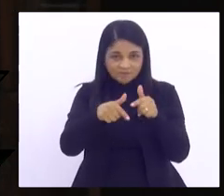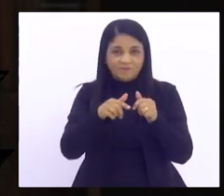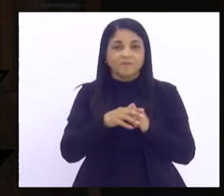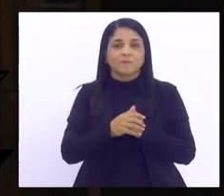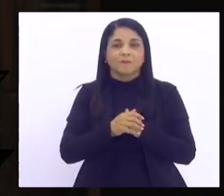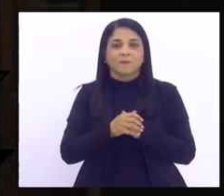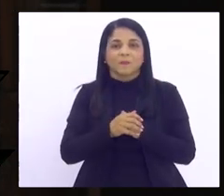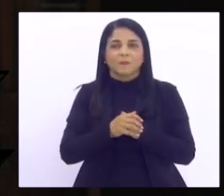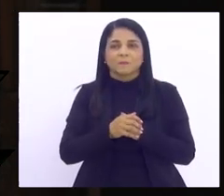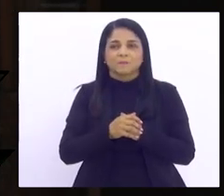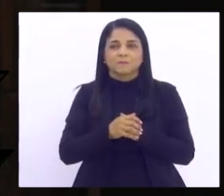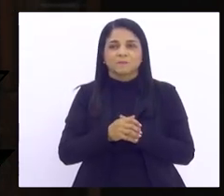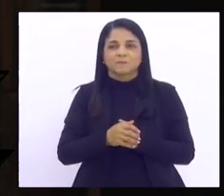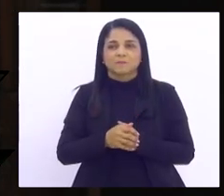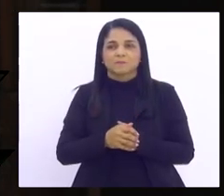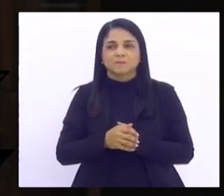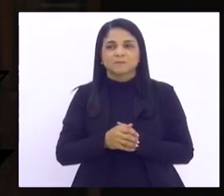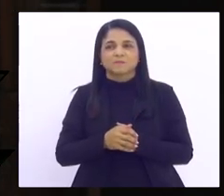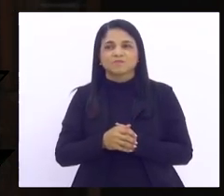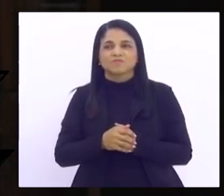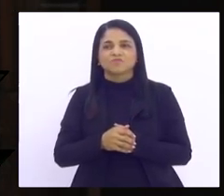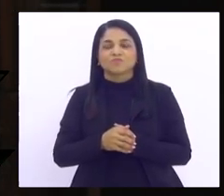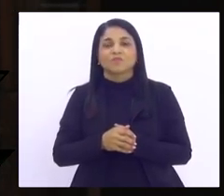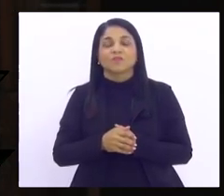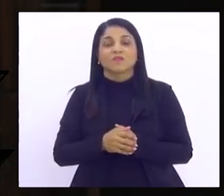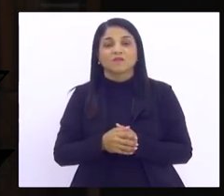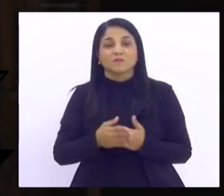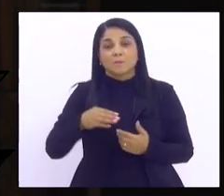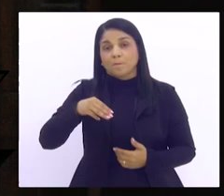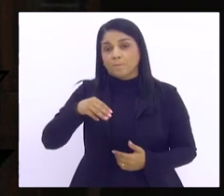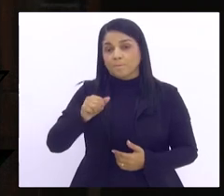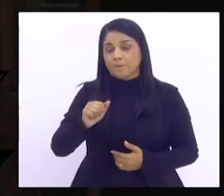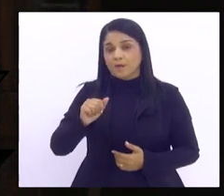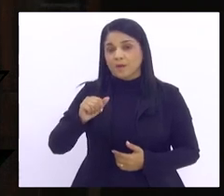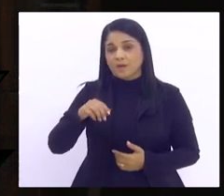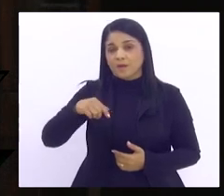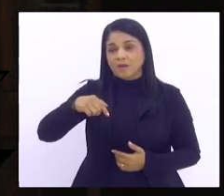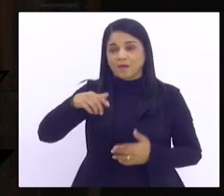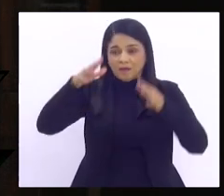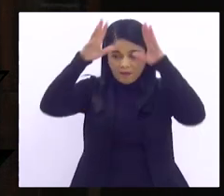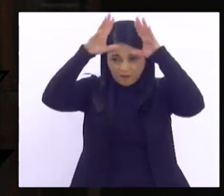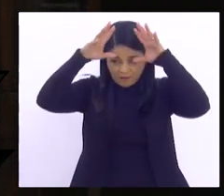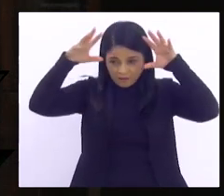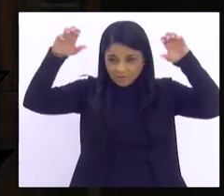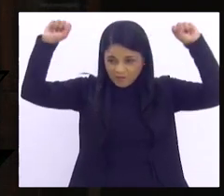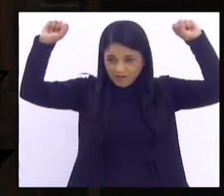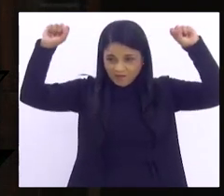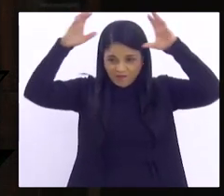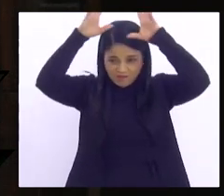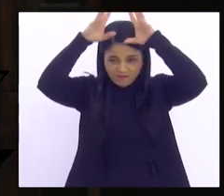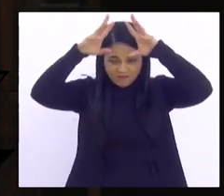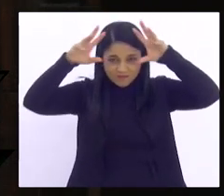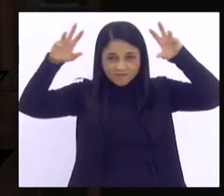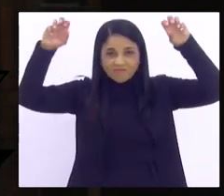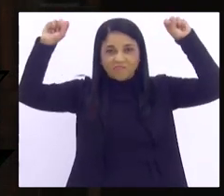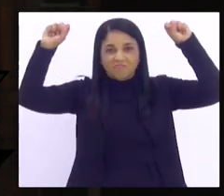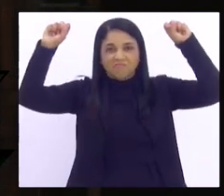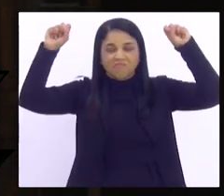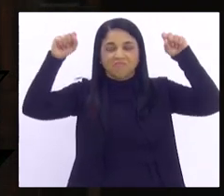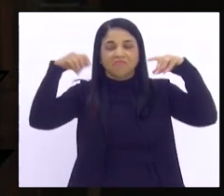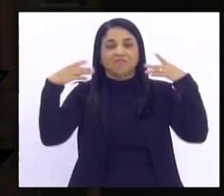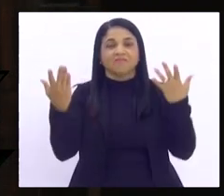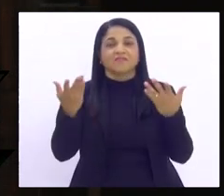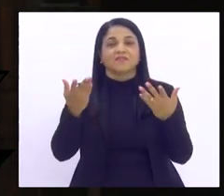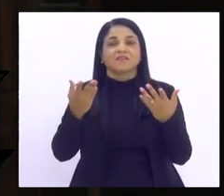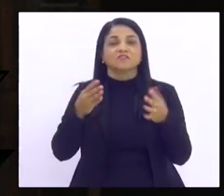Maquiavel. É muito atribuído a Maquiavel a aplicação do princípio imoral de que o fim